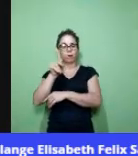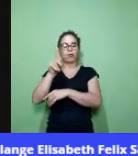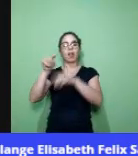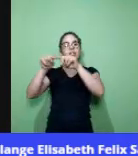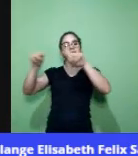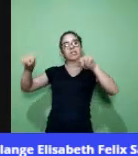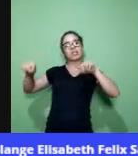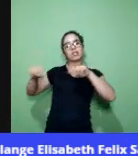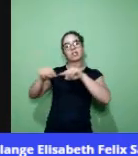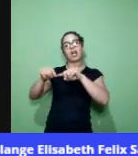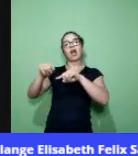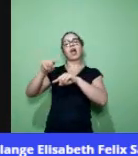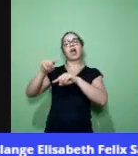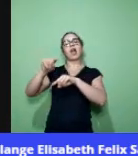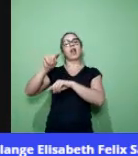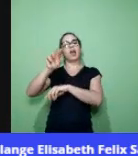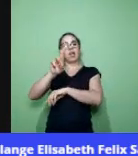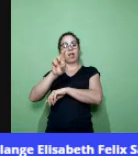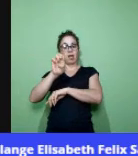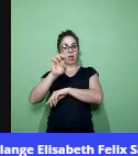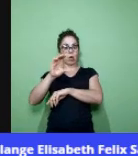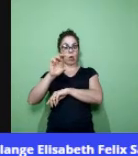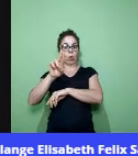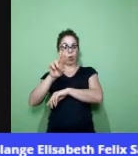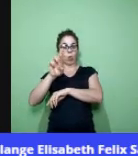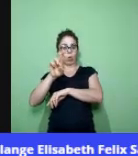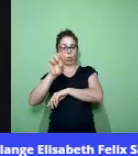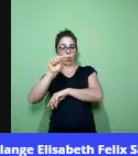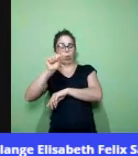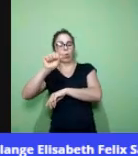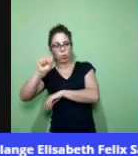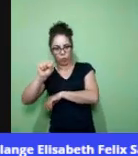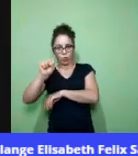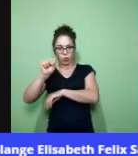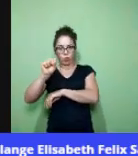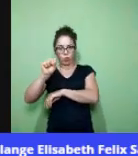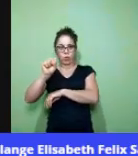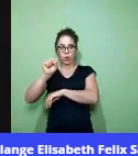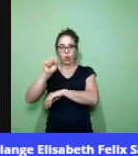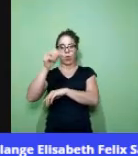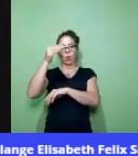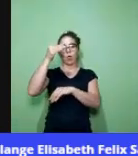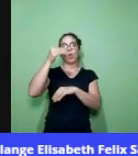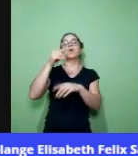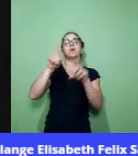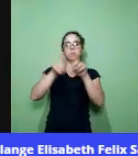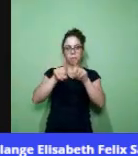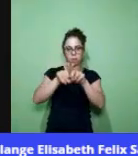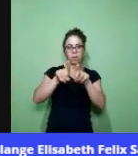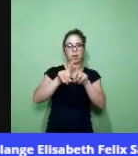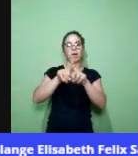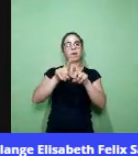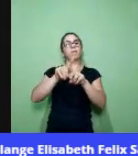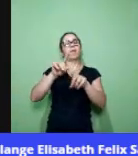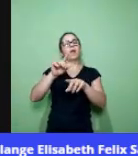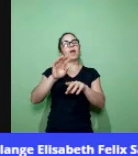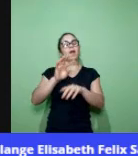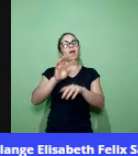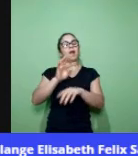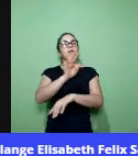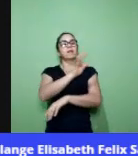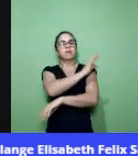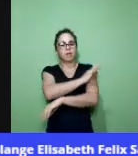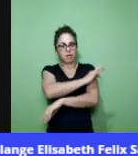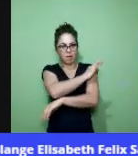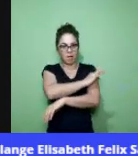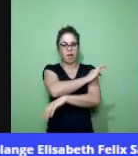de agradecer à escola e à professora da Sala de Recursos, bem como o técnico de informática, que é o Abner, e